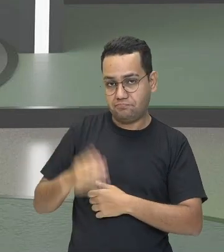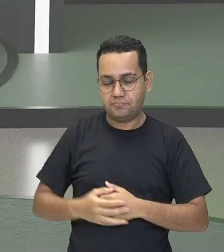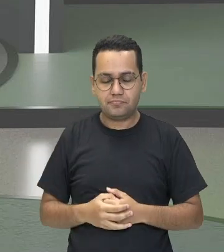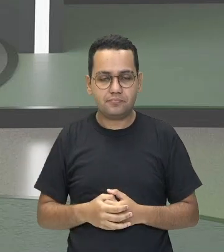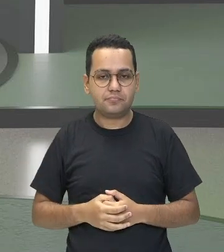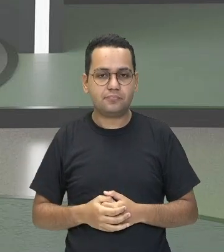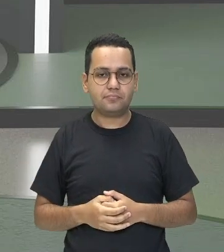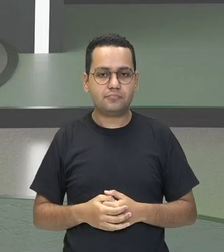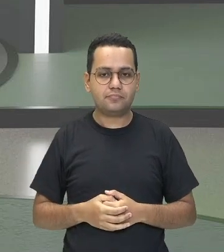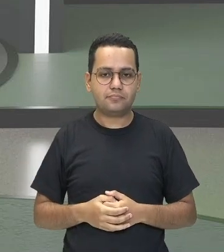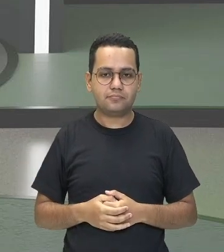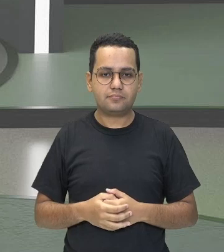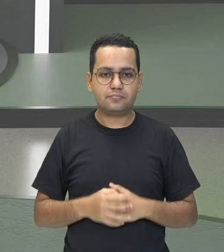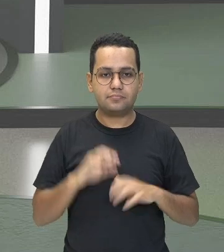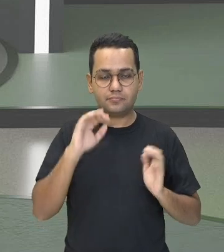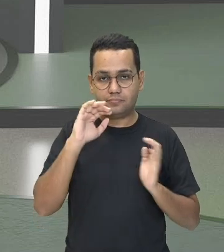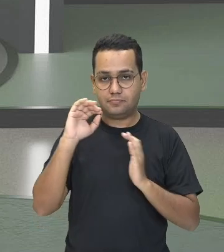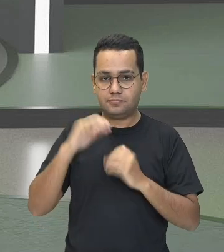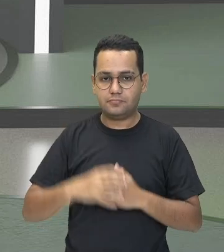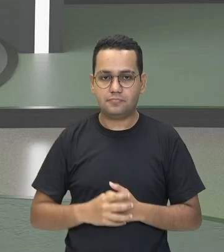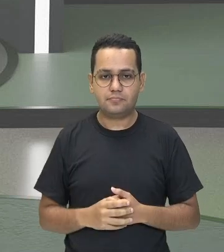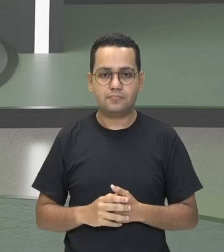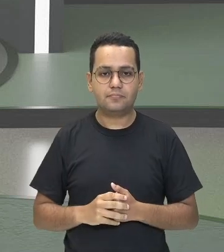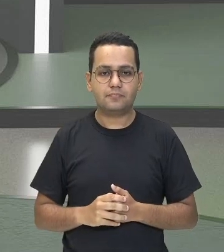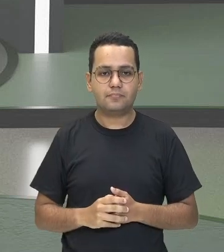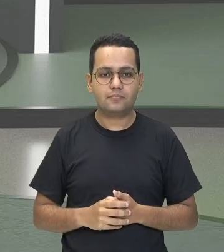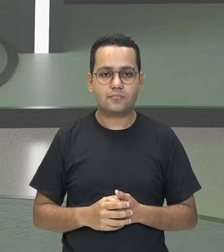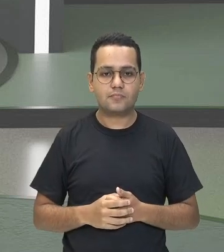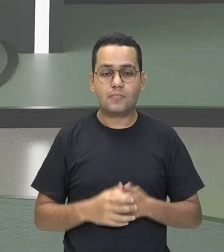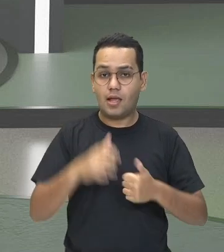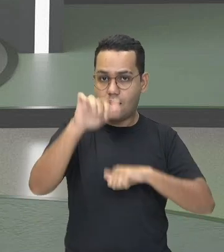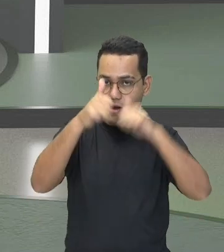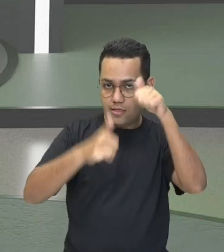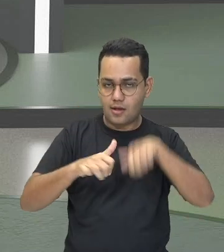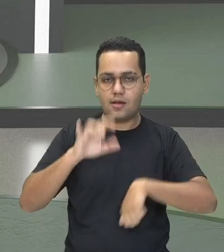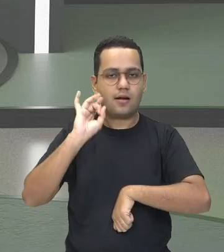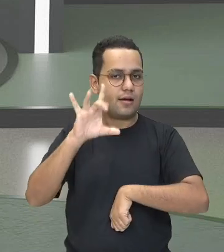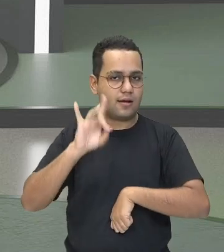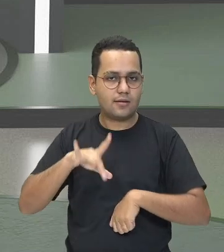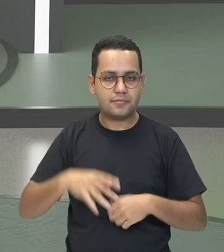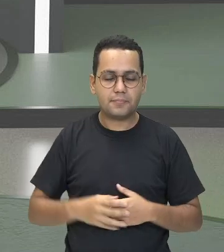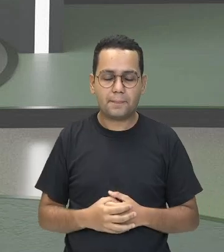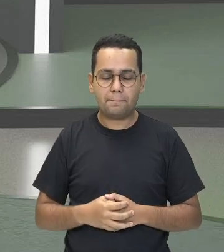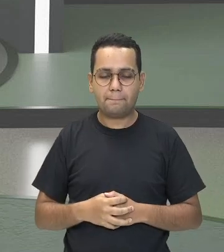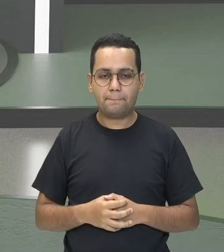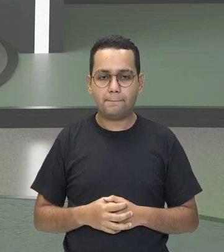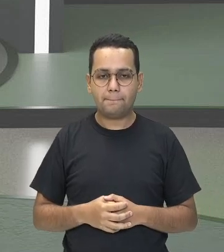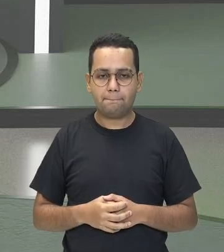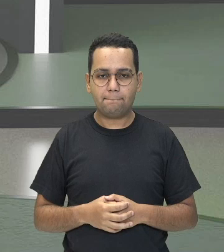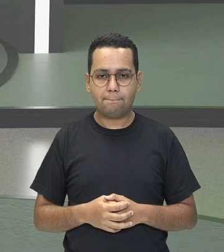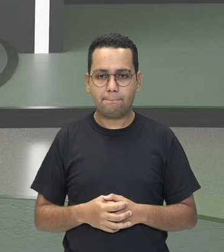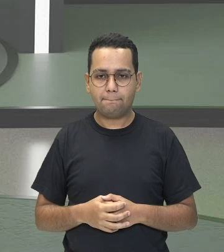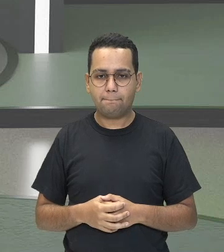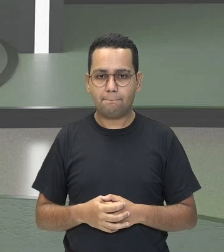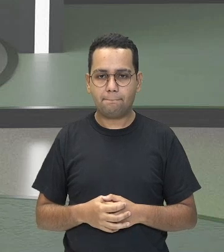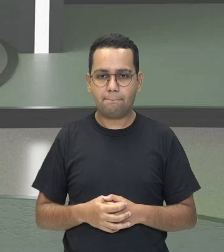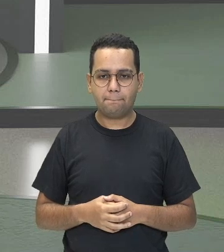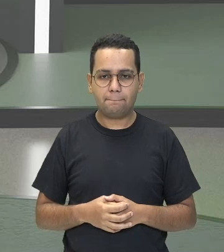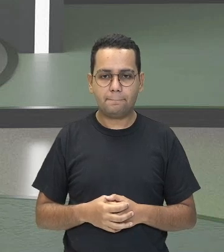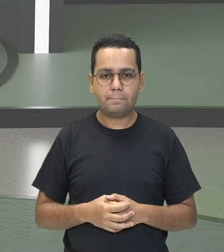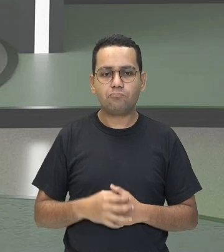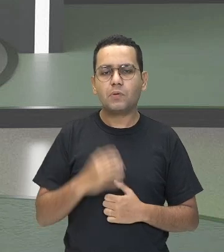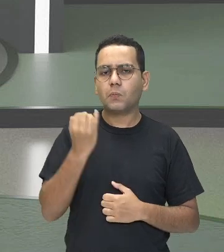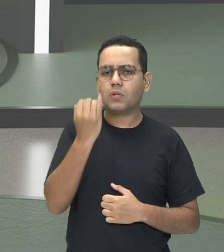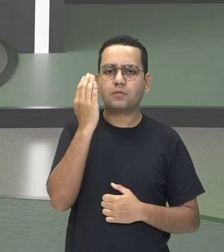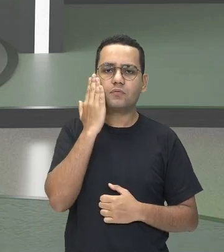energia de ativação vamos analisar passo a passo cada um desses três tópicos Tá mas é importante analisar o seguinte eu